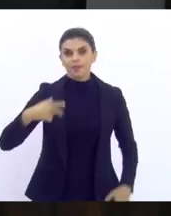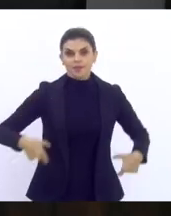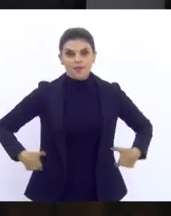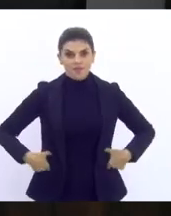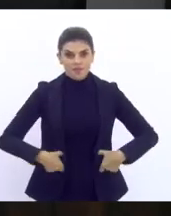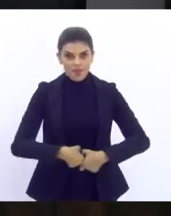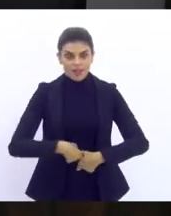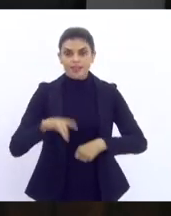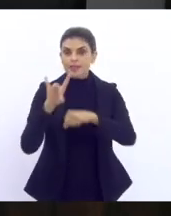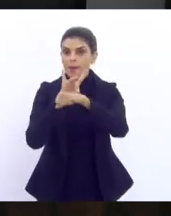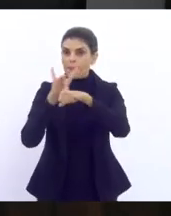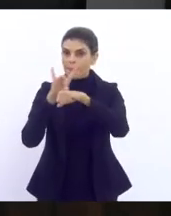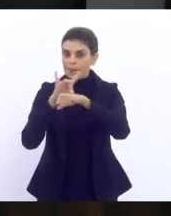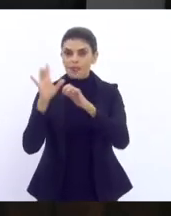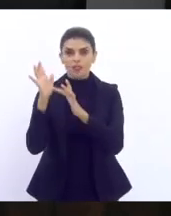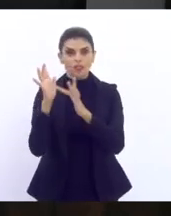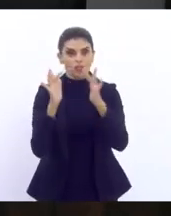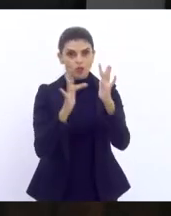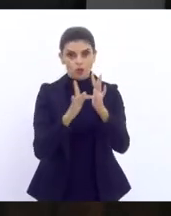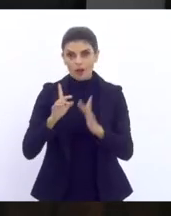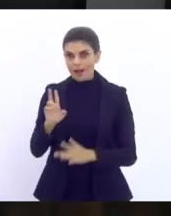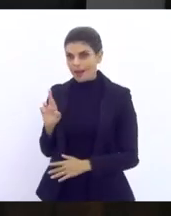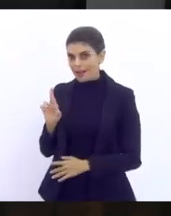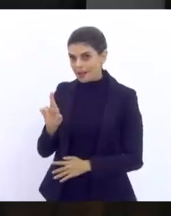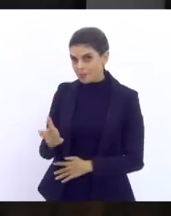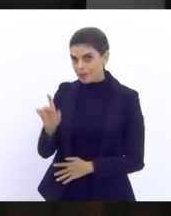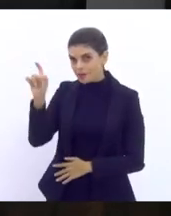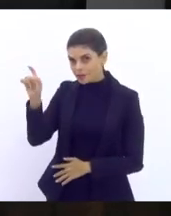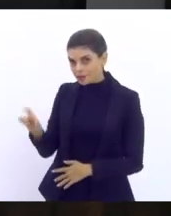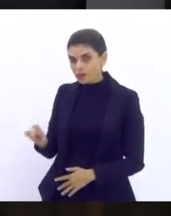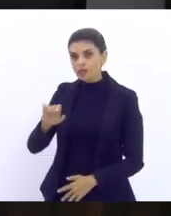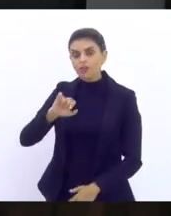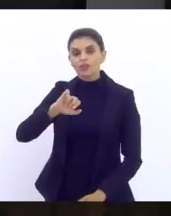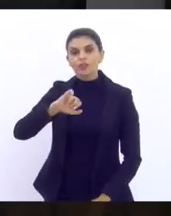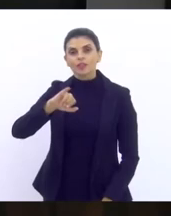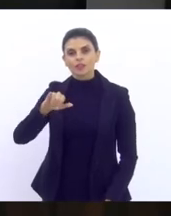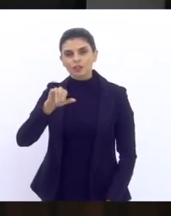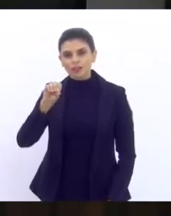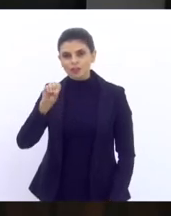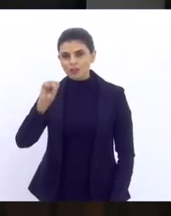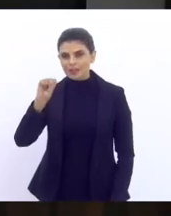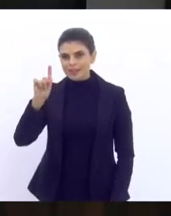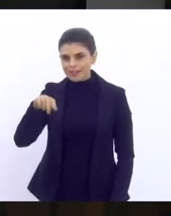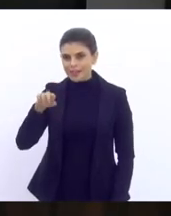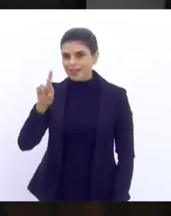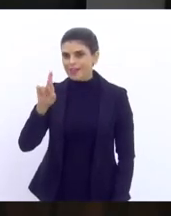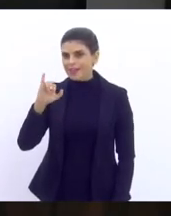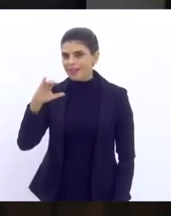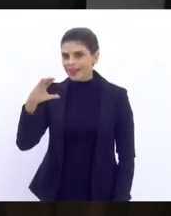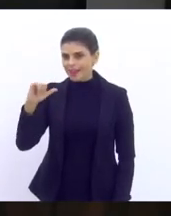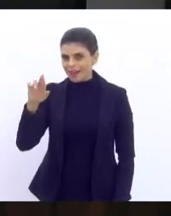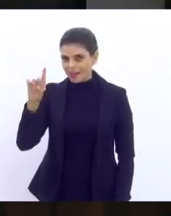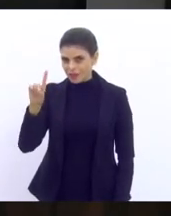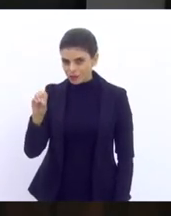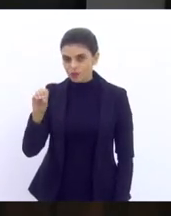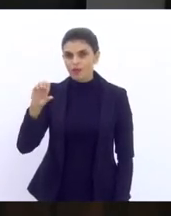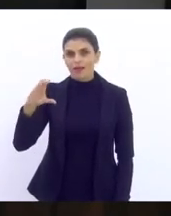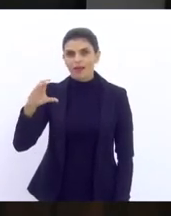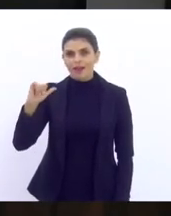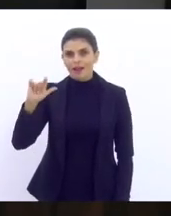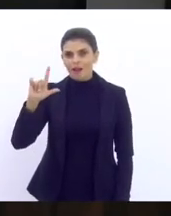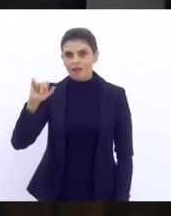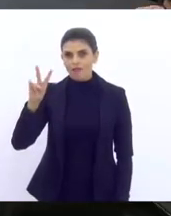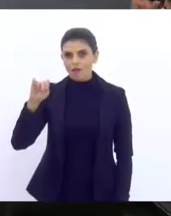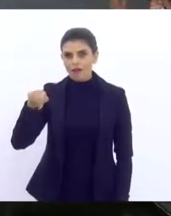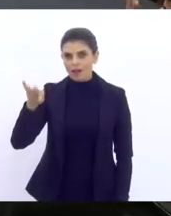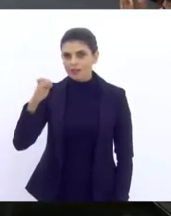Jesus, representado pelo senhor Ricardo José Cavalcante. Solicito ao cerimonial que o conduza até a mesa de honra.